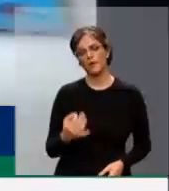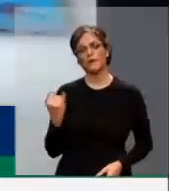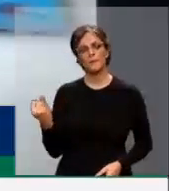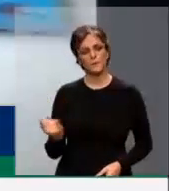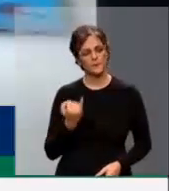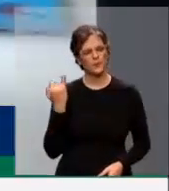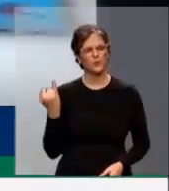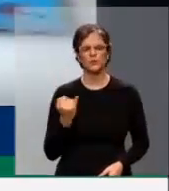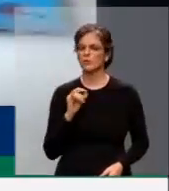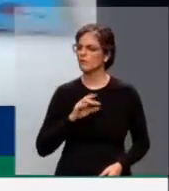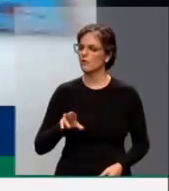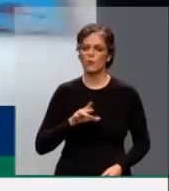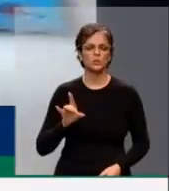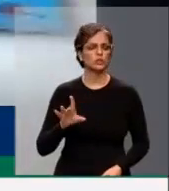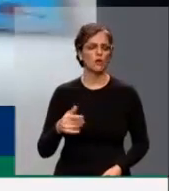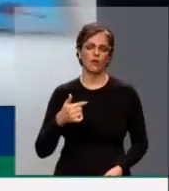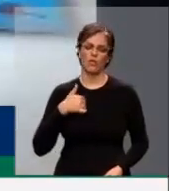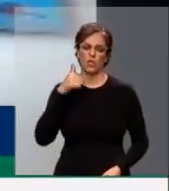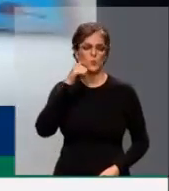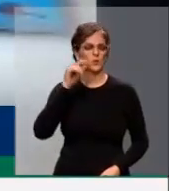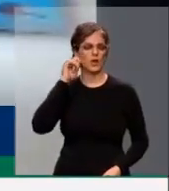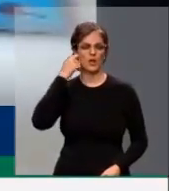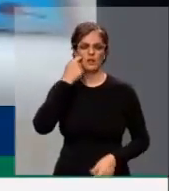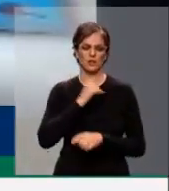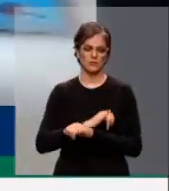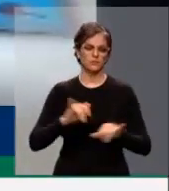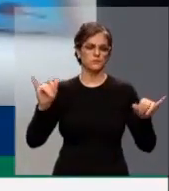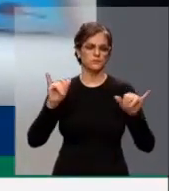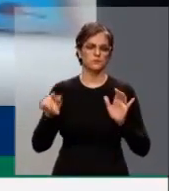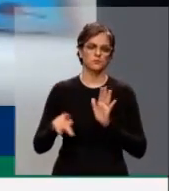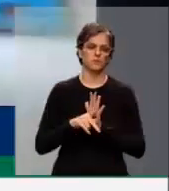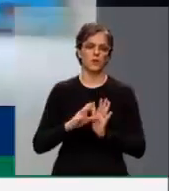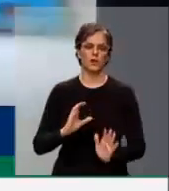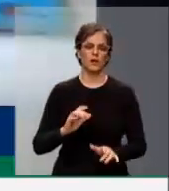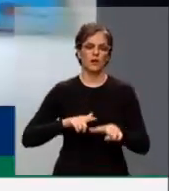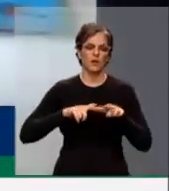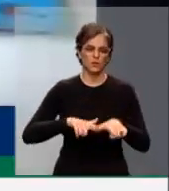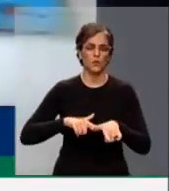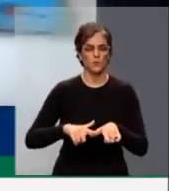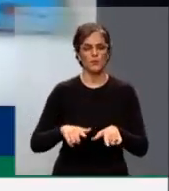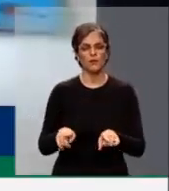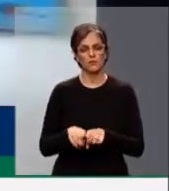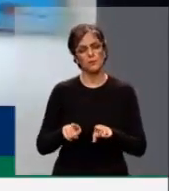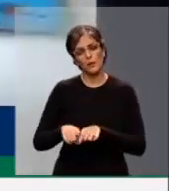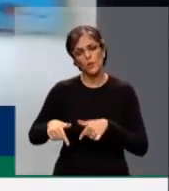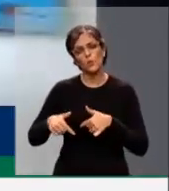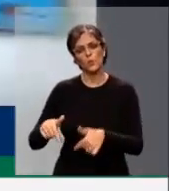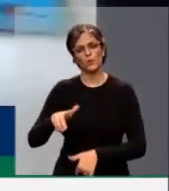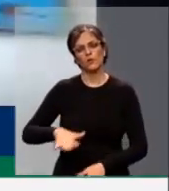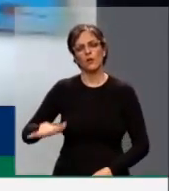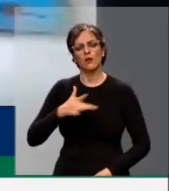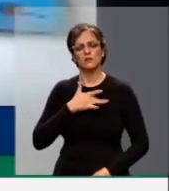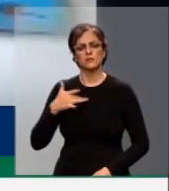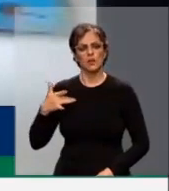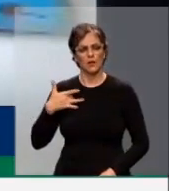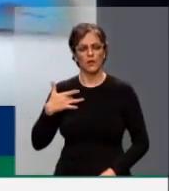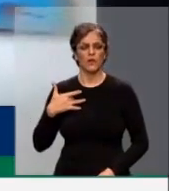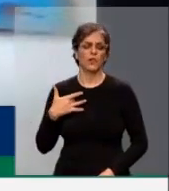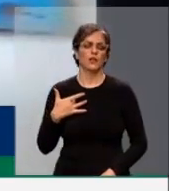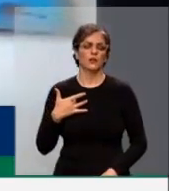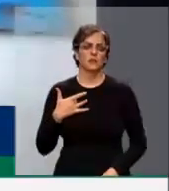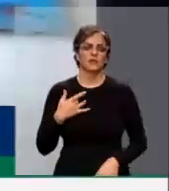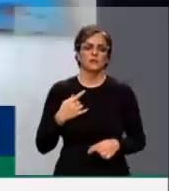não só eu, mulher negra, né, de candomblé, né, do sistema, lutadora do Sistema Único de Saúde, né,